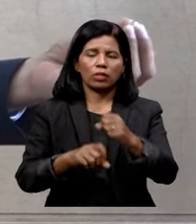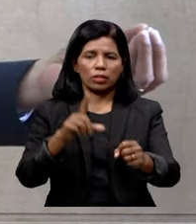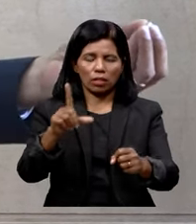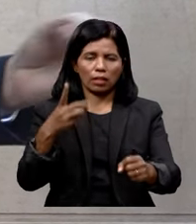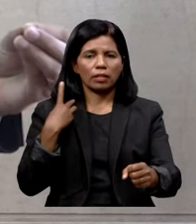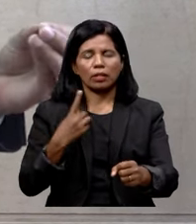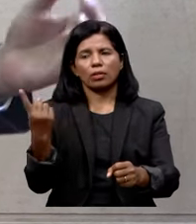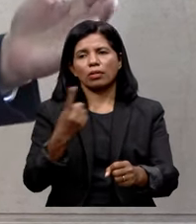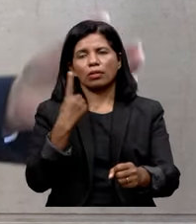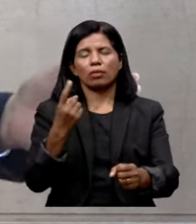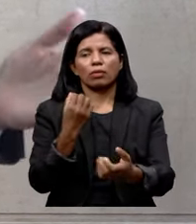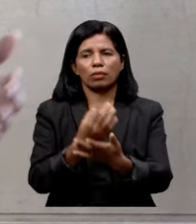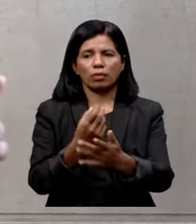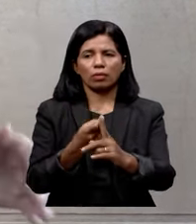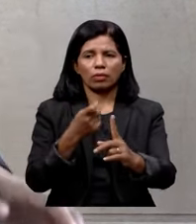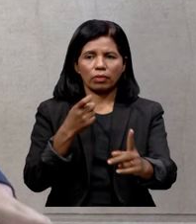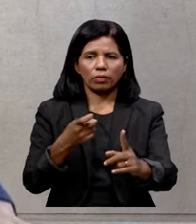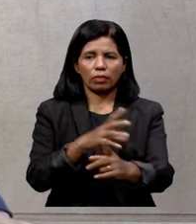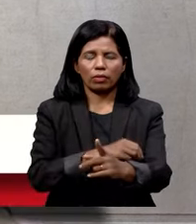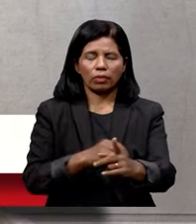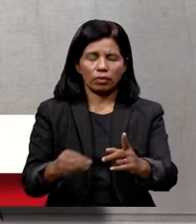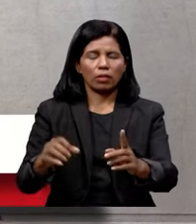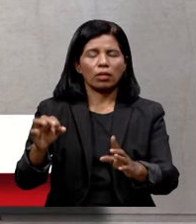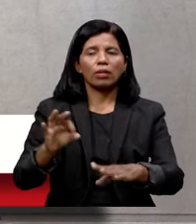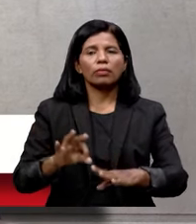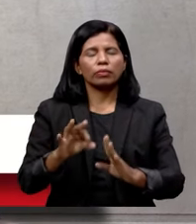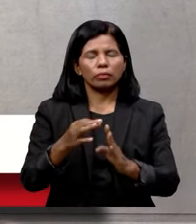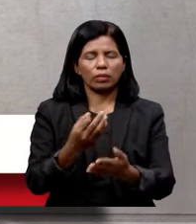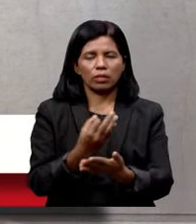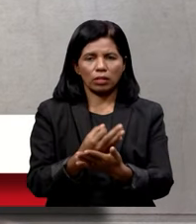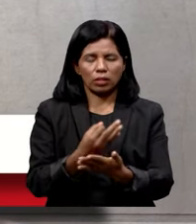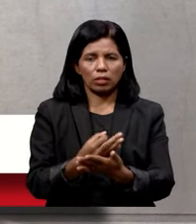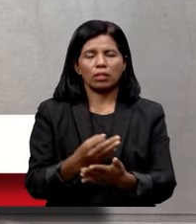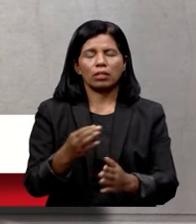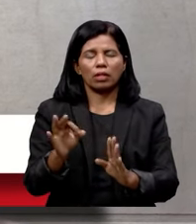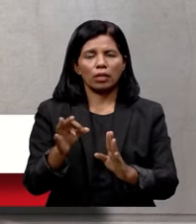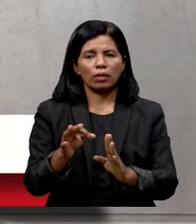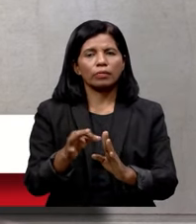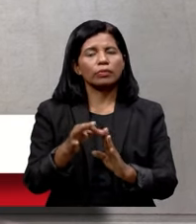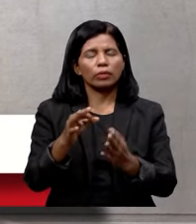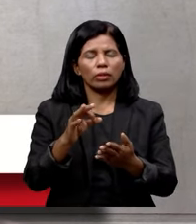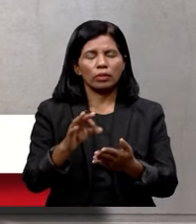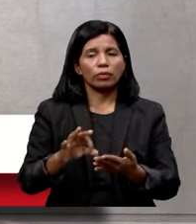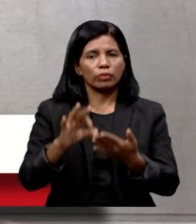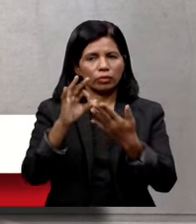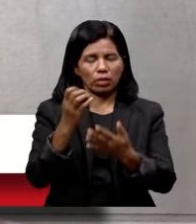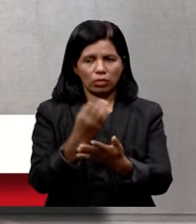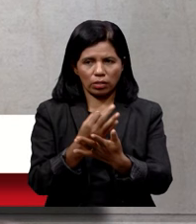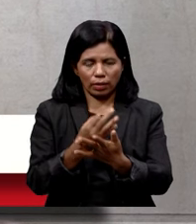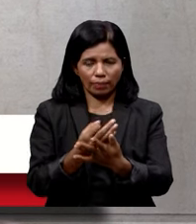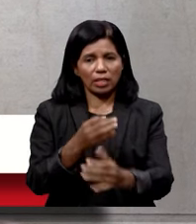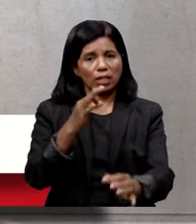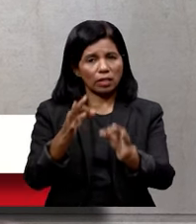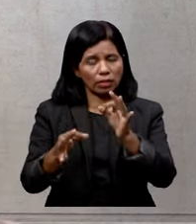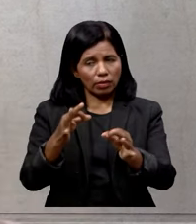de ninia funan e mais funan ne forma osan então uhin iamos discussão será que ita